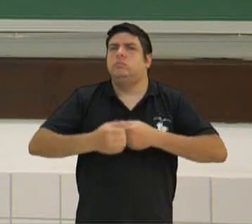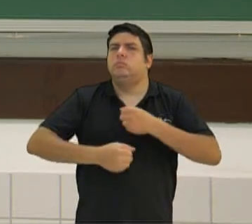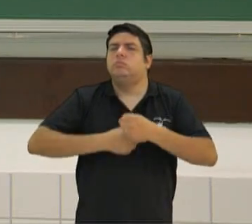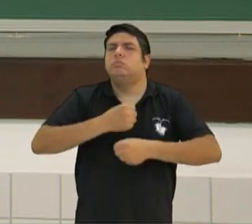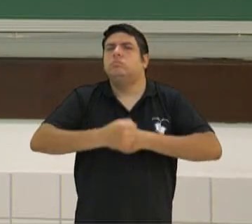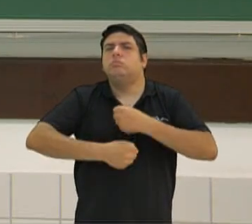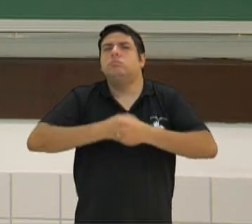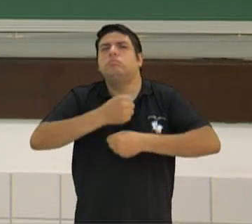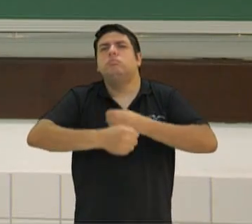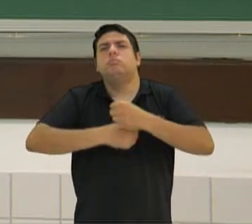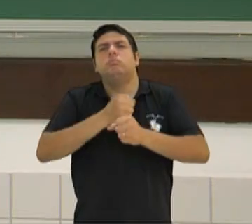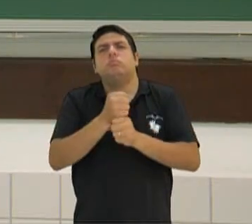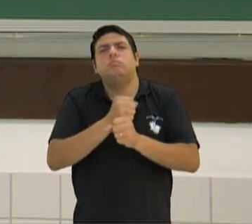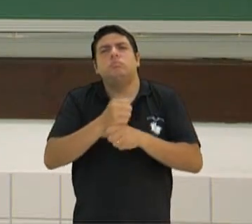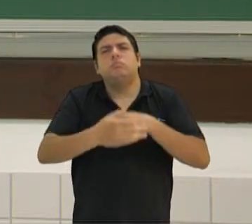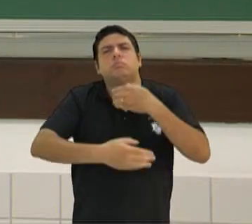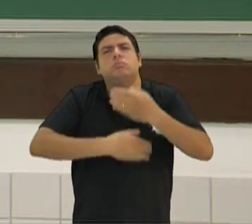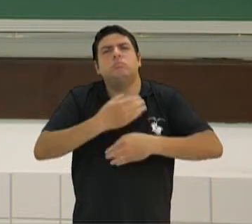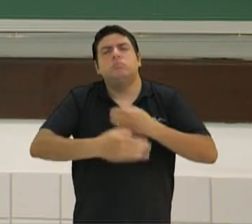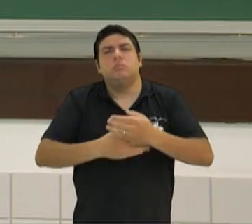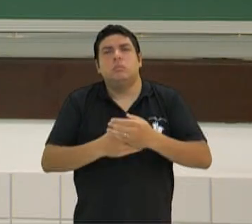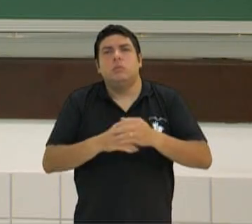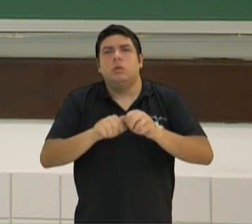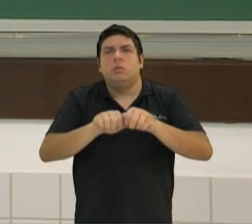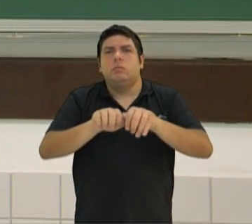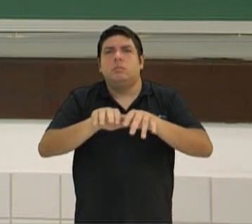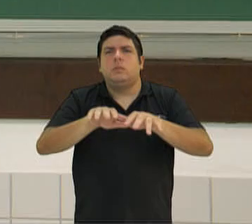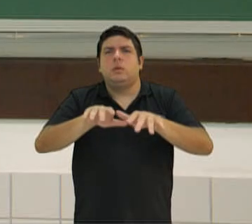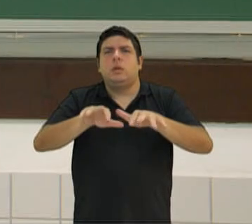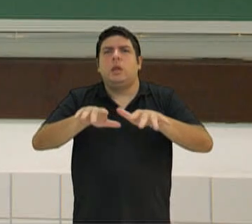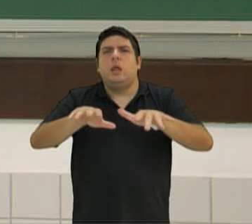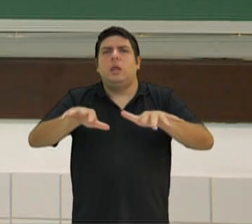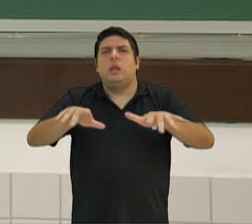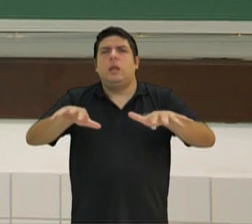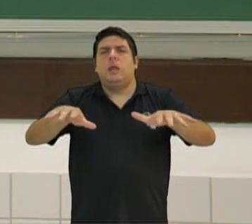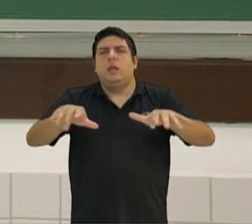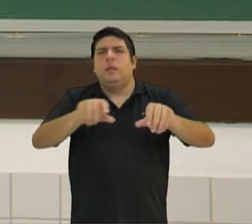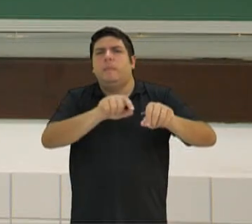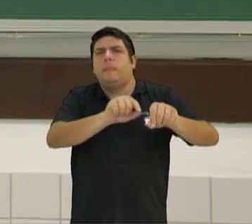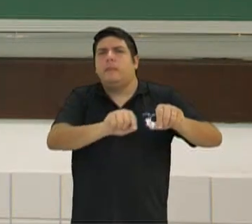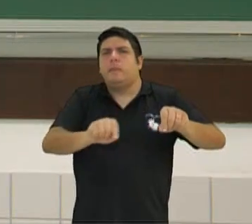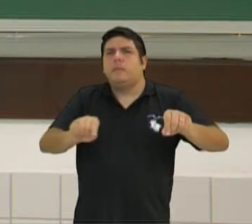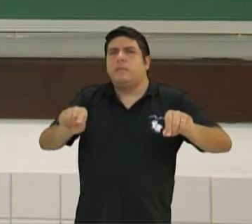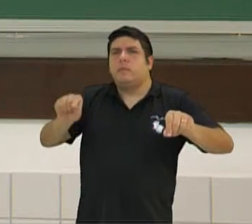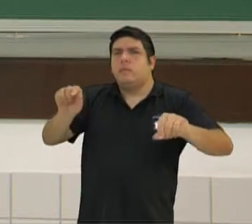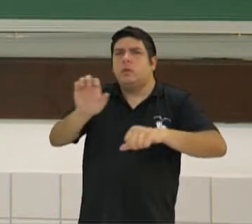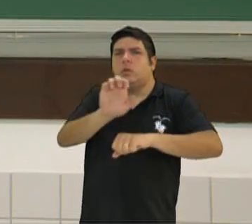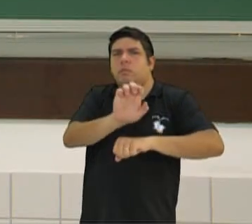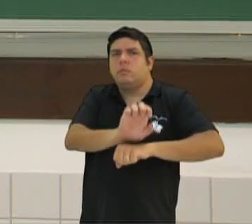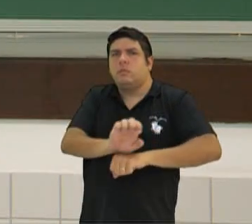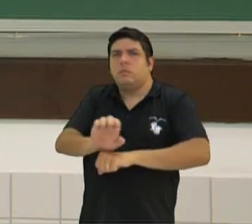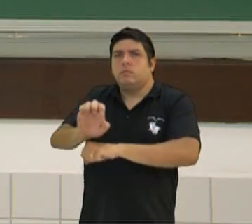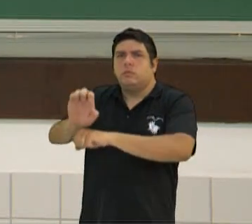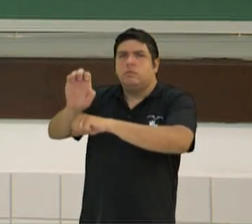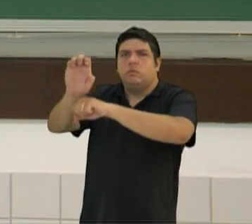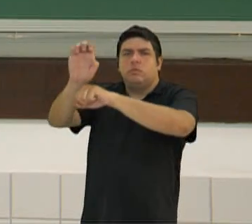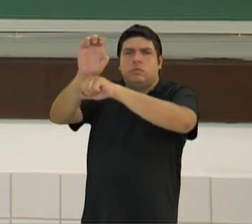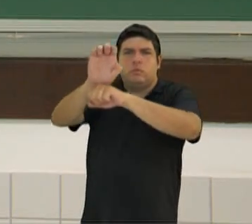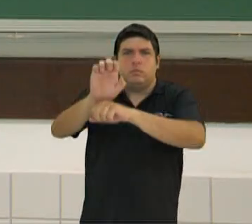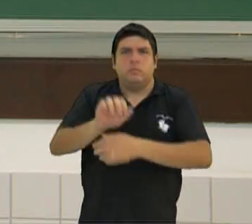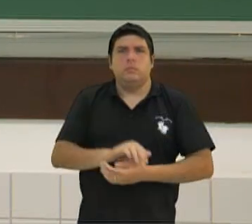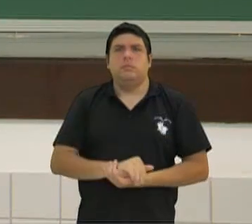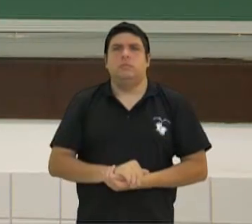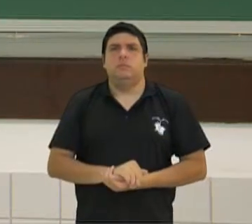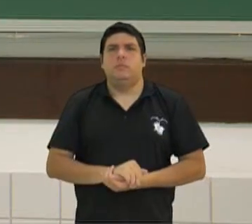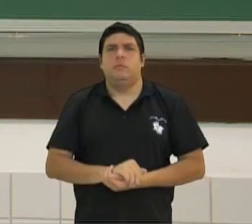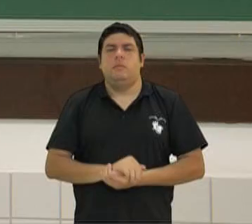pelo Brasil, ou seja, ela vai se desconcentrando e vai se instalando em outras áreas do nosso